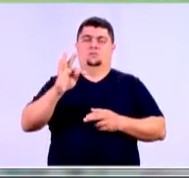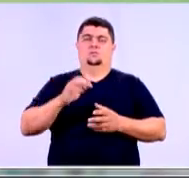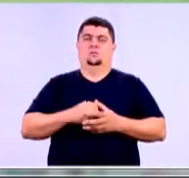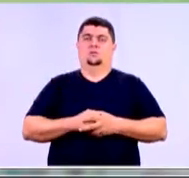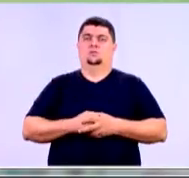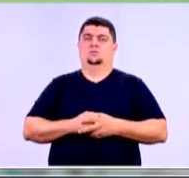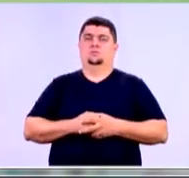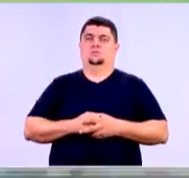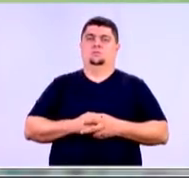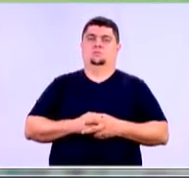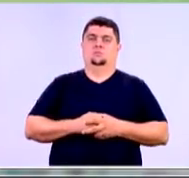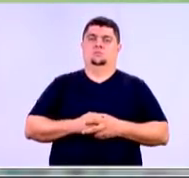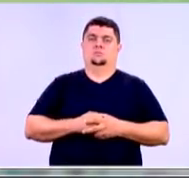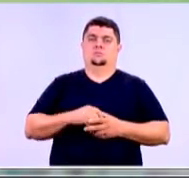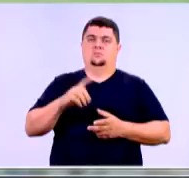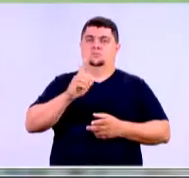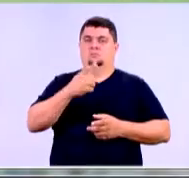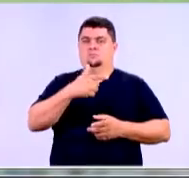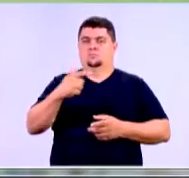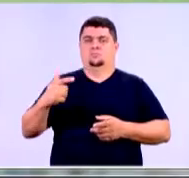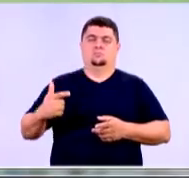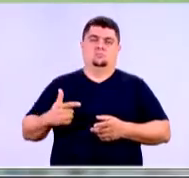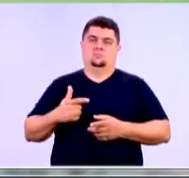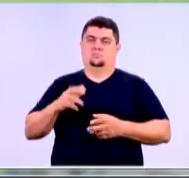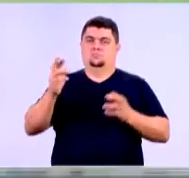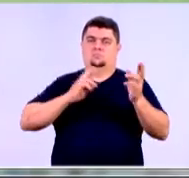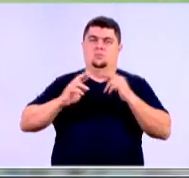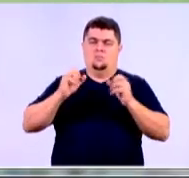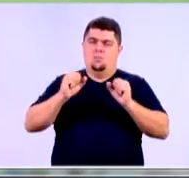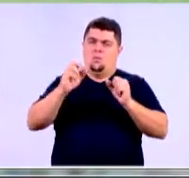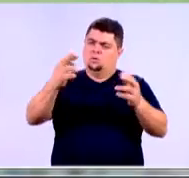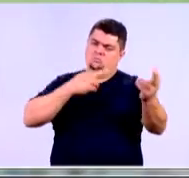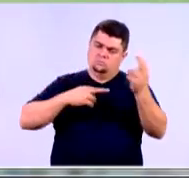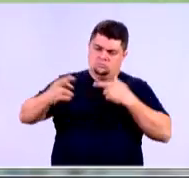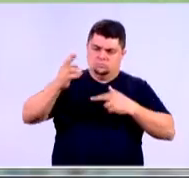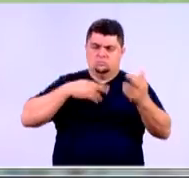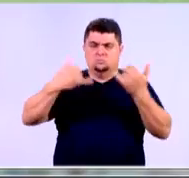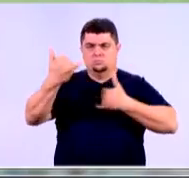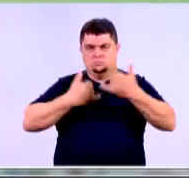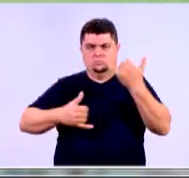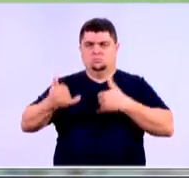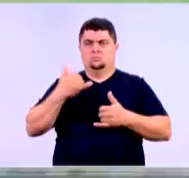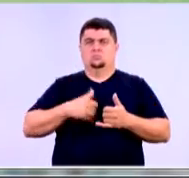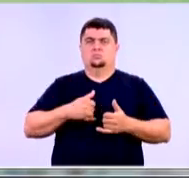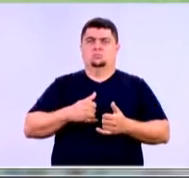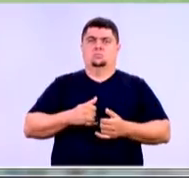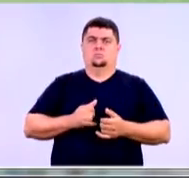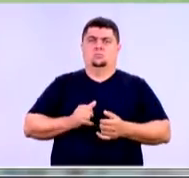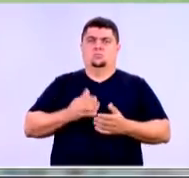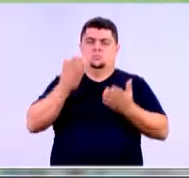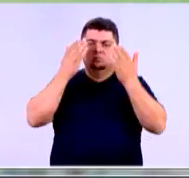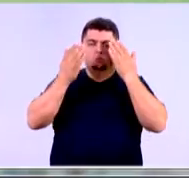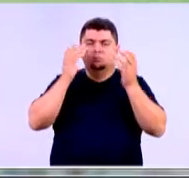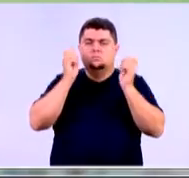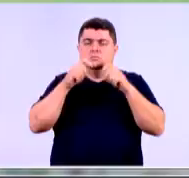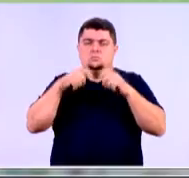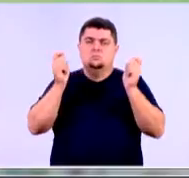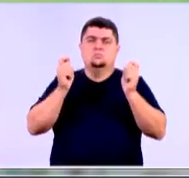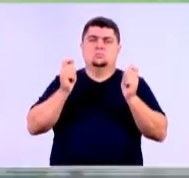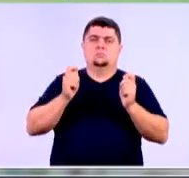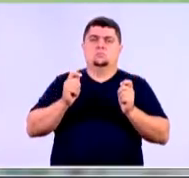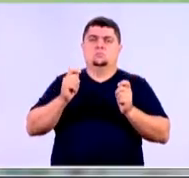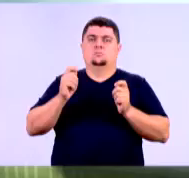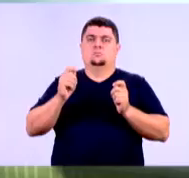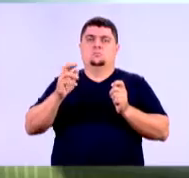primeira pergunta, professor? Não, por enquanto não. Gente, tragam suas respostas, seus comentários, principalmente em relação à análise desse dado. Tragam